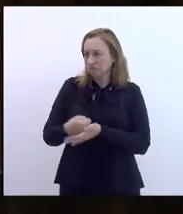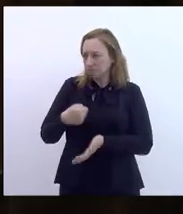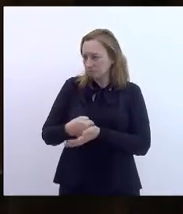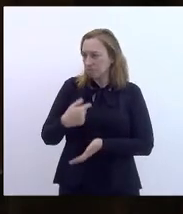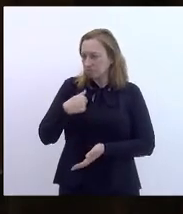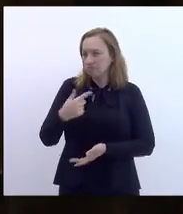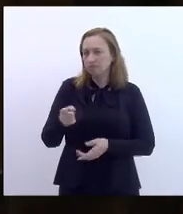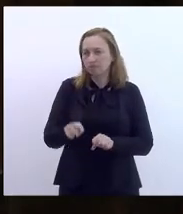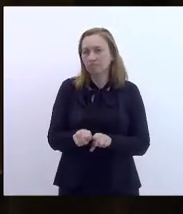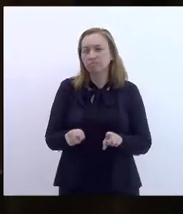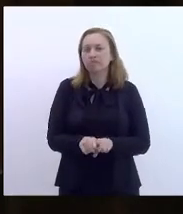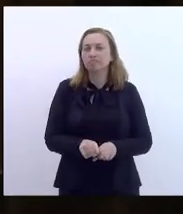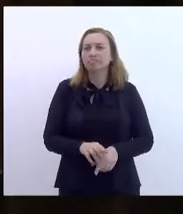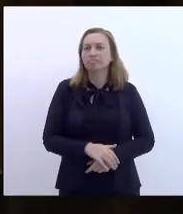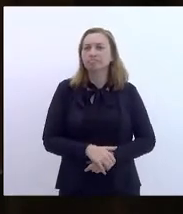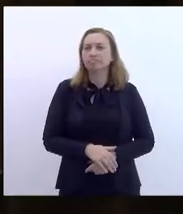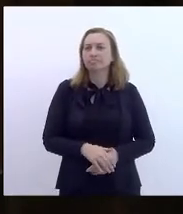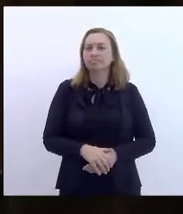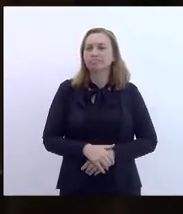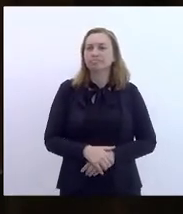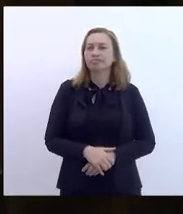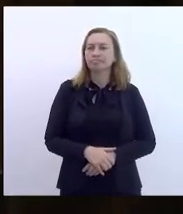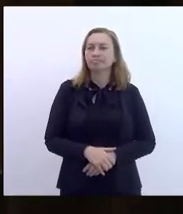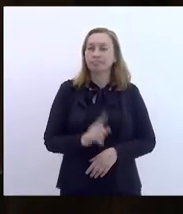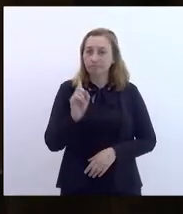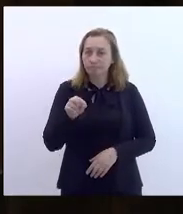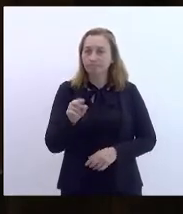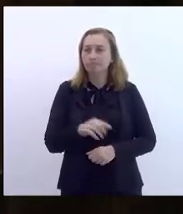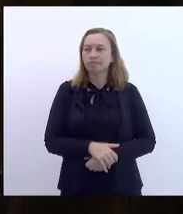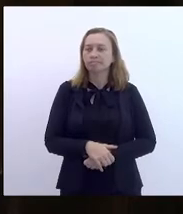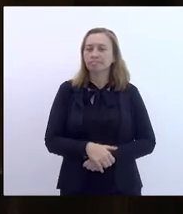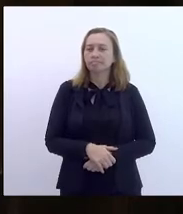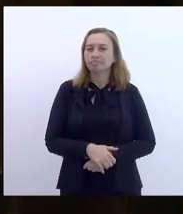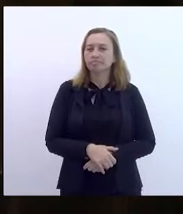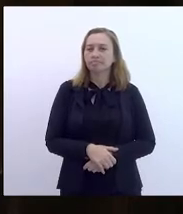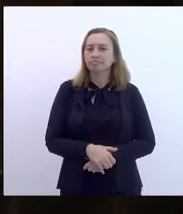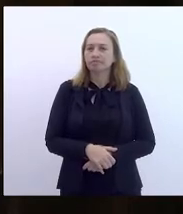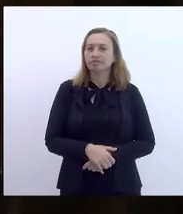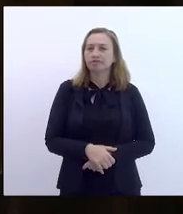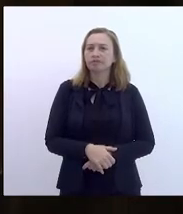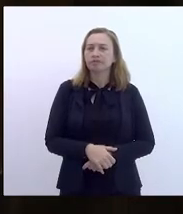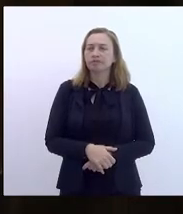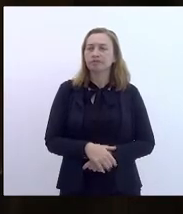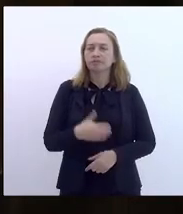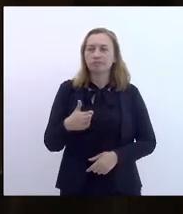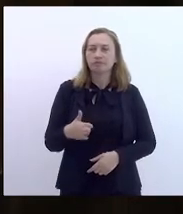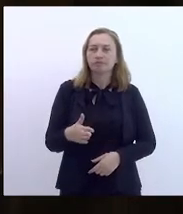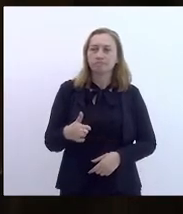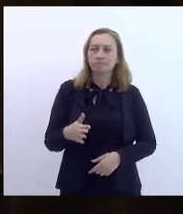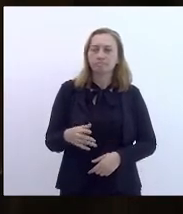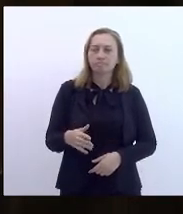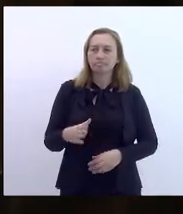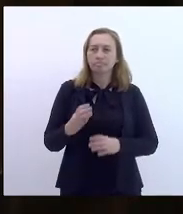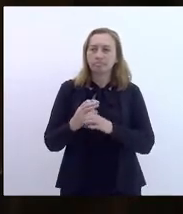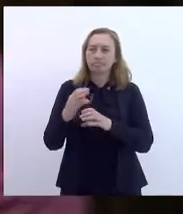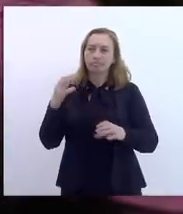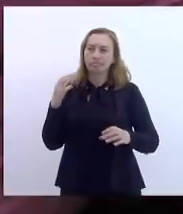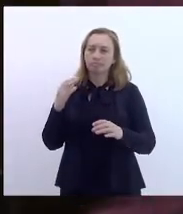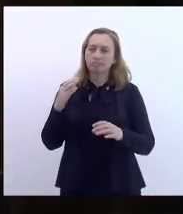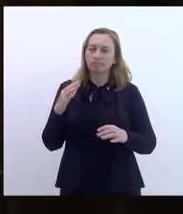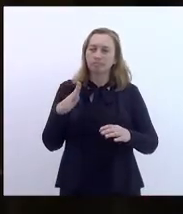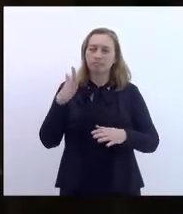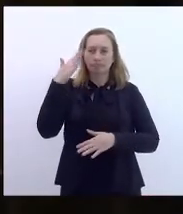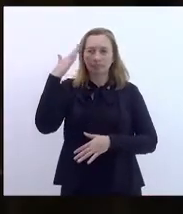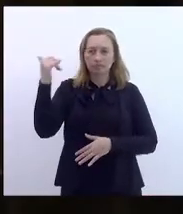cobre destino está aqui nada mais nada menos é um dos maiores arquitetos do Rio de